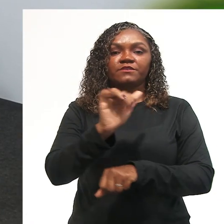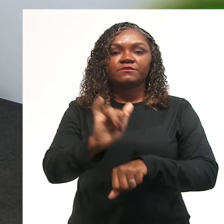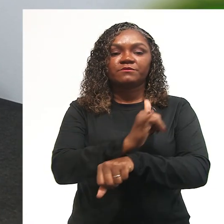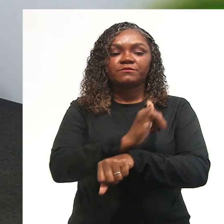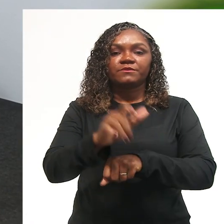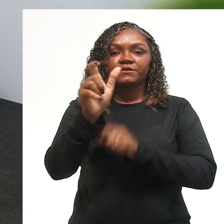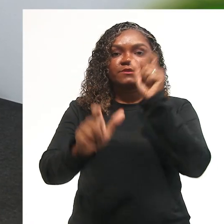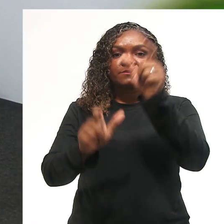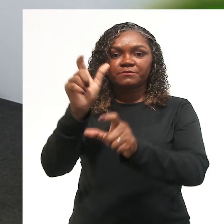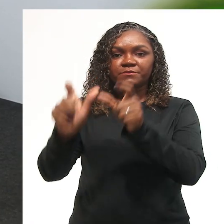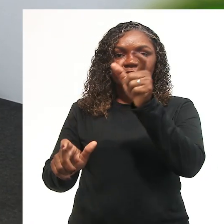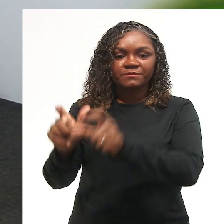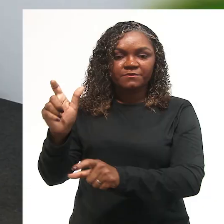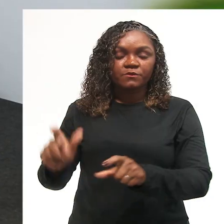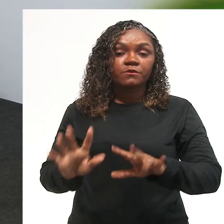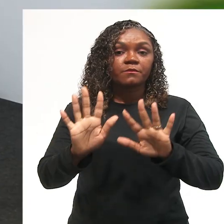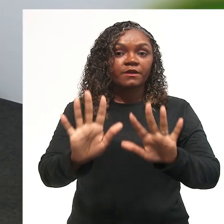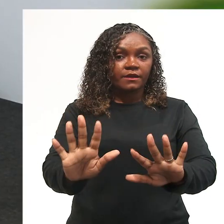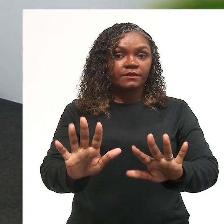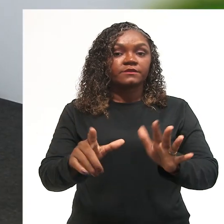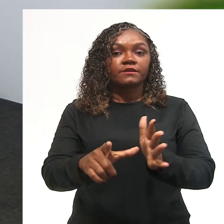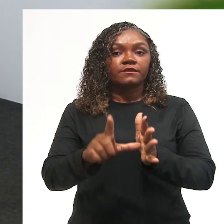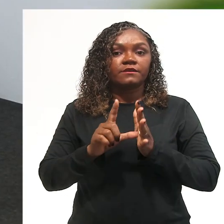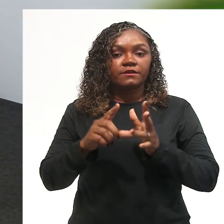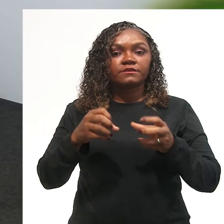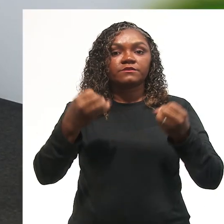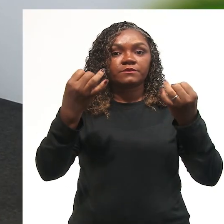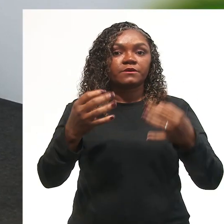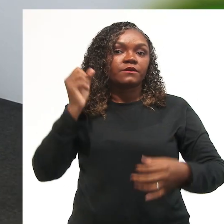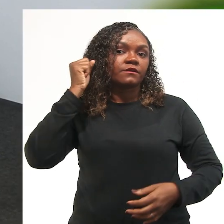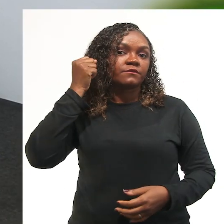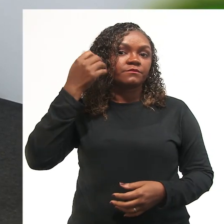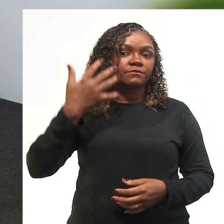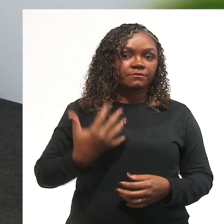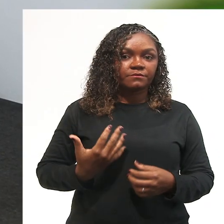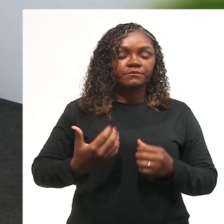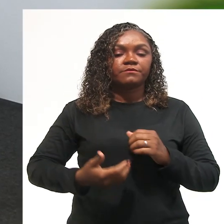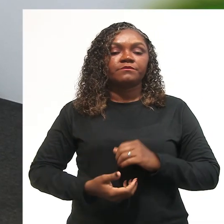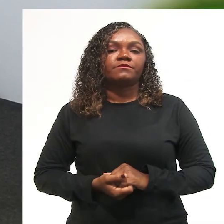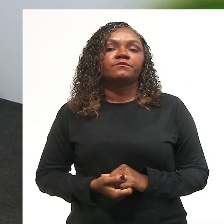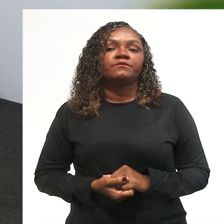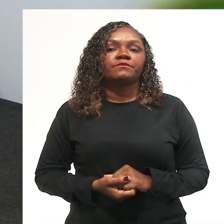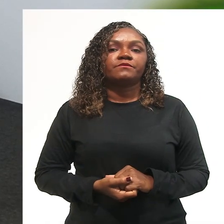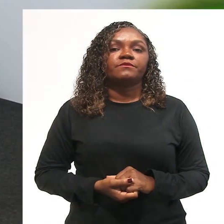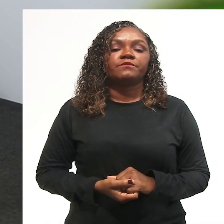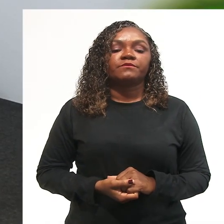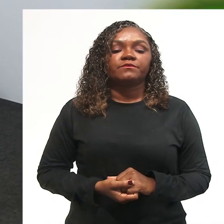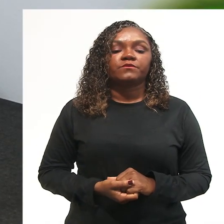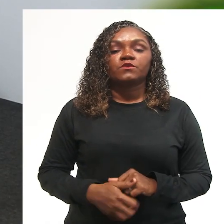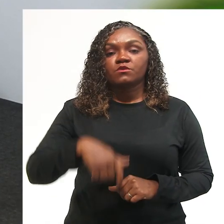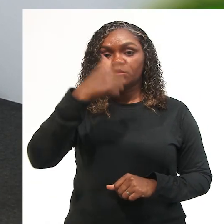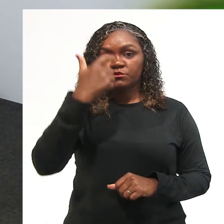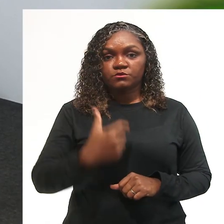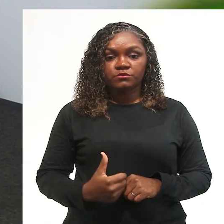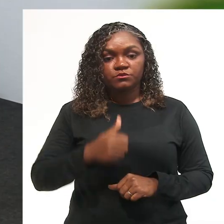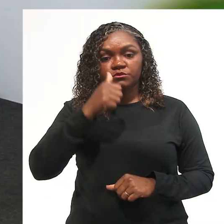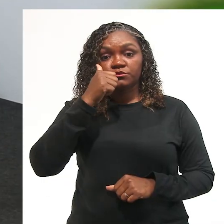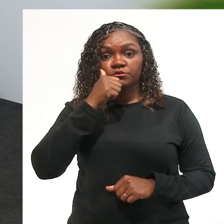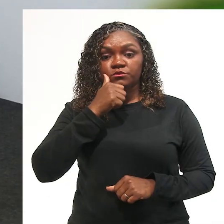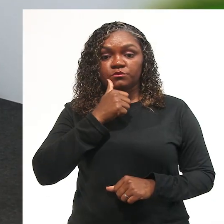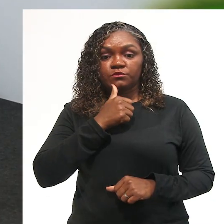Pessoas. Mas antes de começar, eu gostaria de fazer minha audiodescrição. Eu sou uma